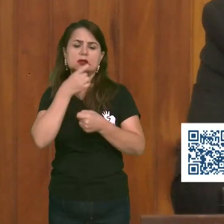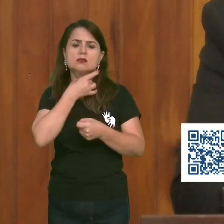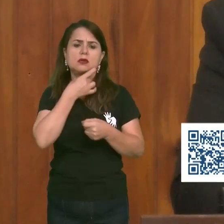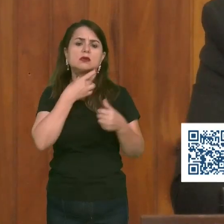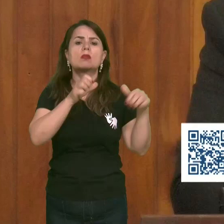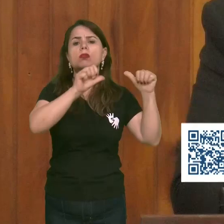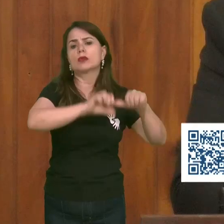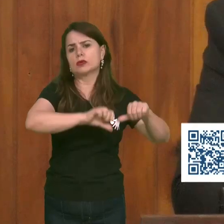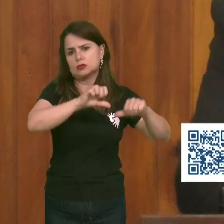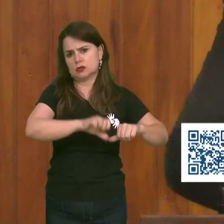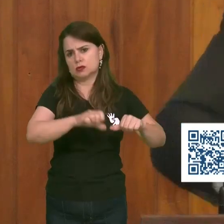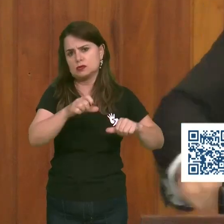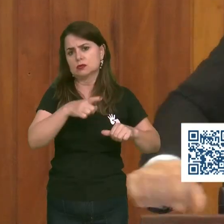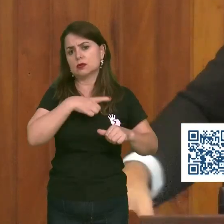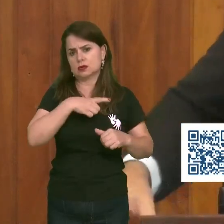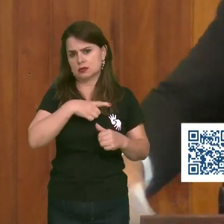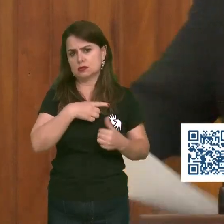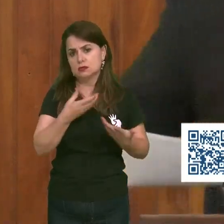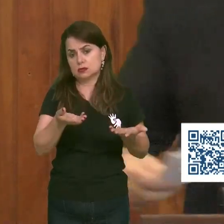população Marília